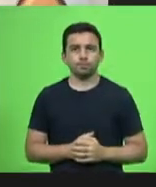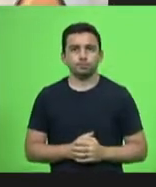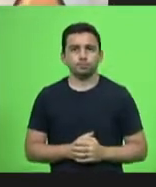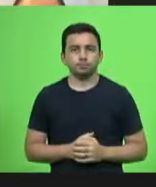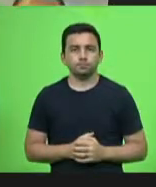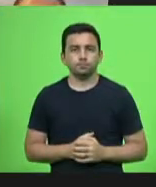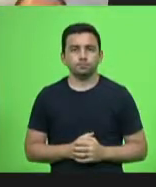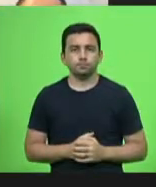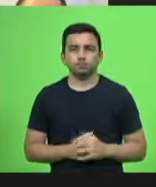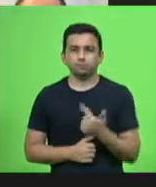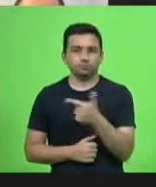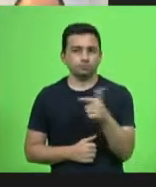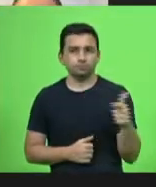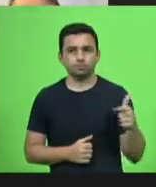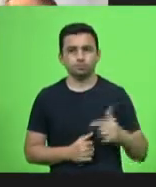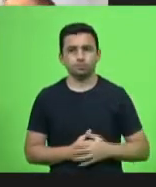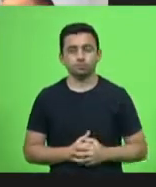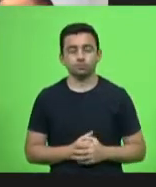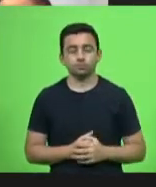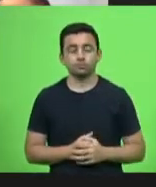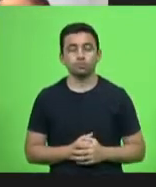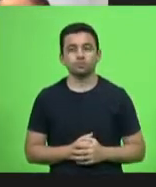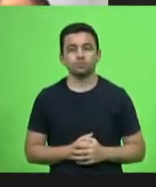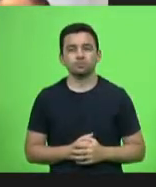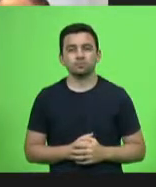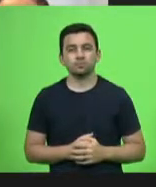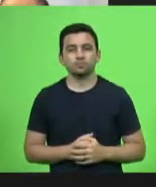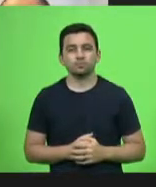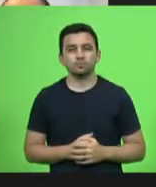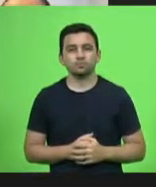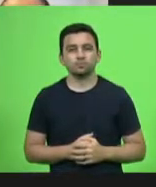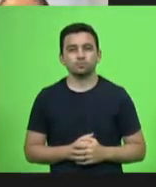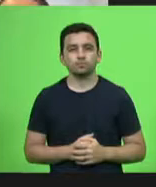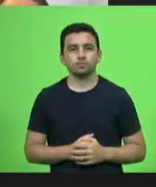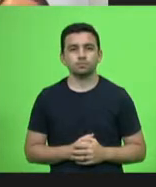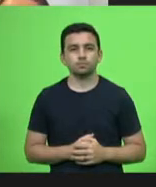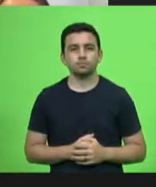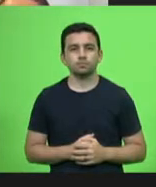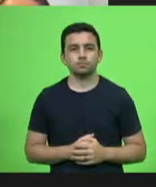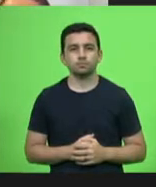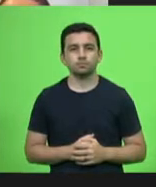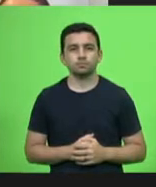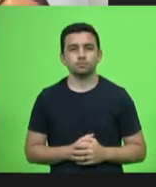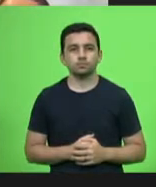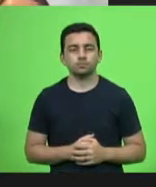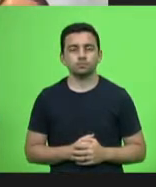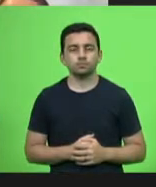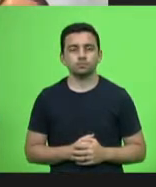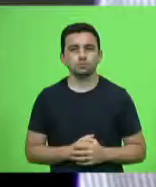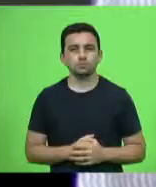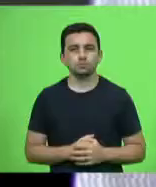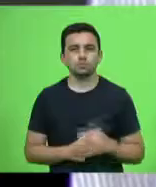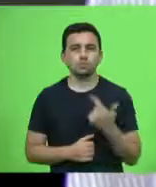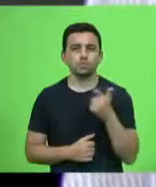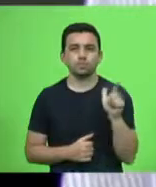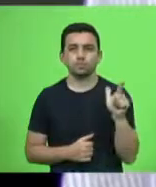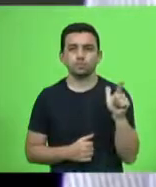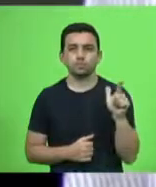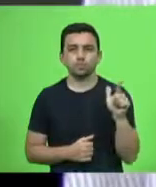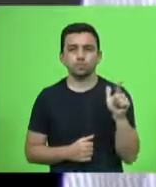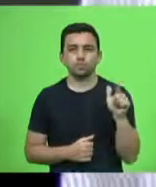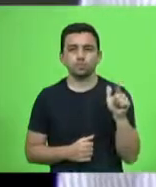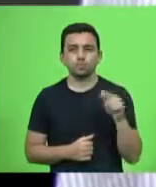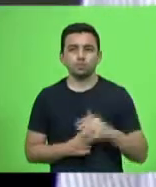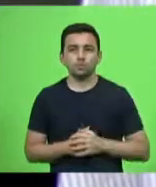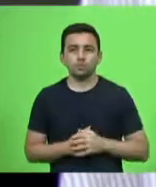Não havendo manifestação, alguém no online, não havendo manifestação, o bloco agora é do Partido Progressista